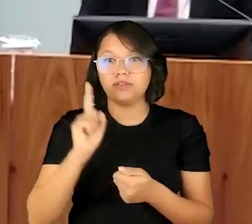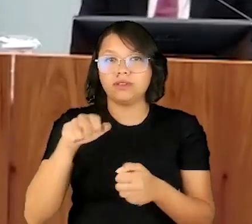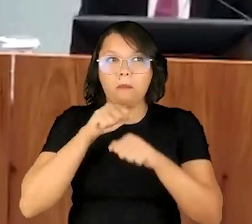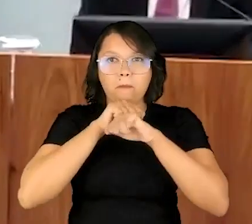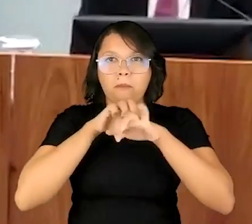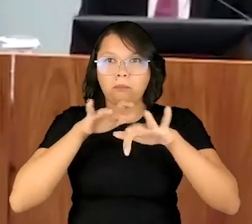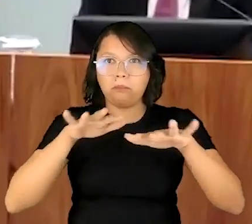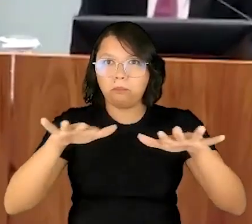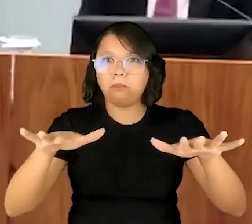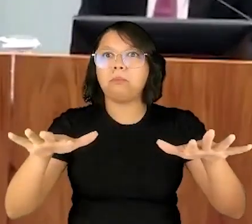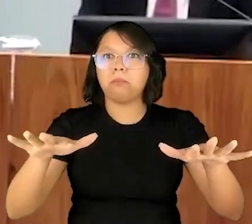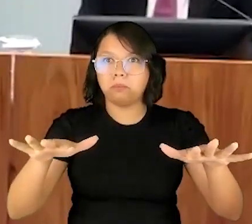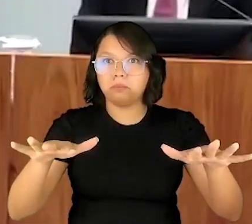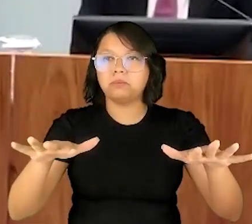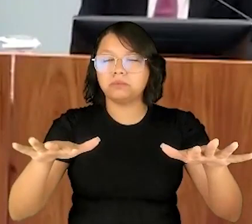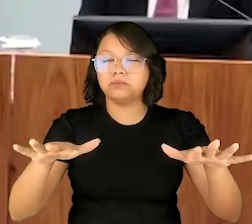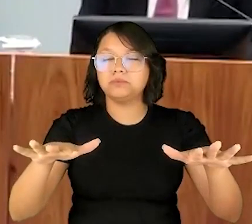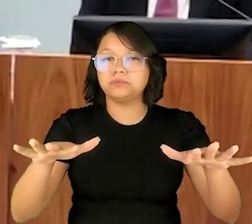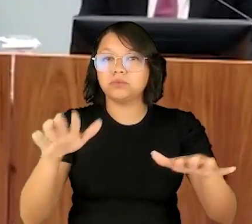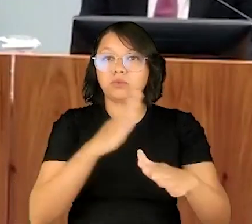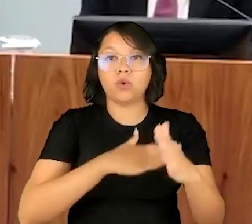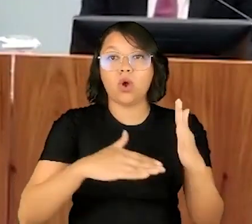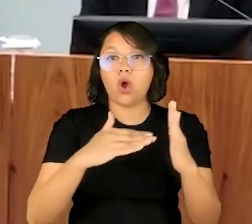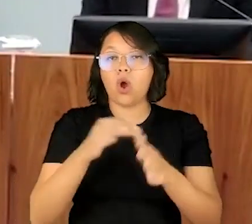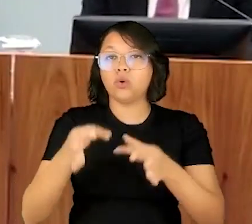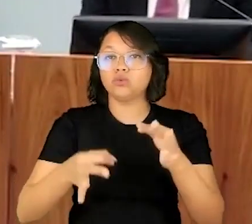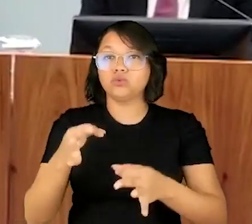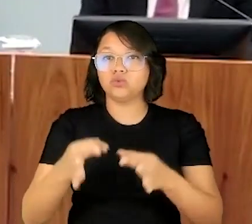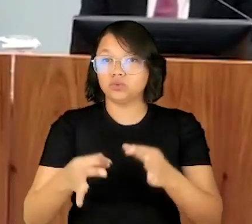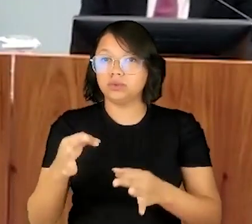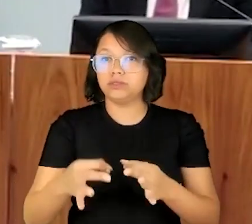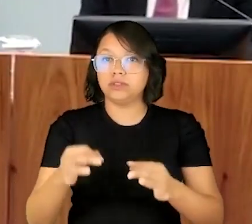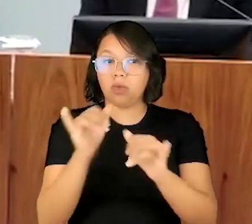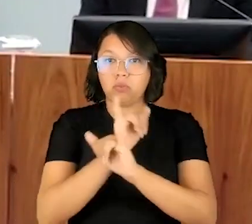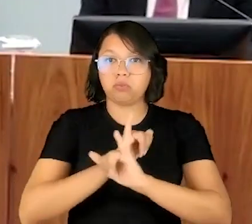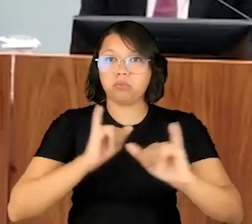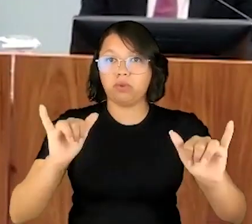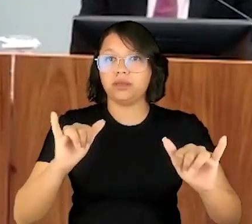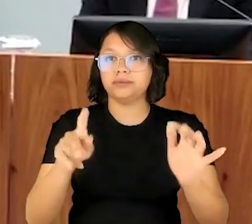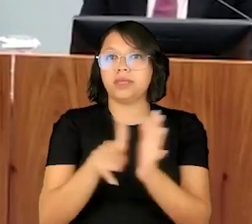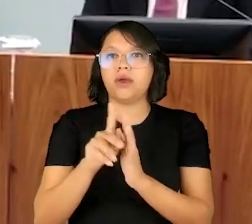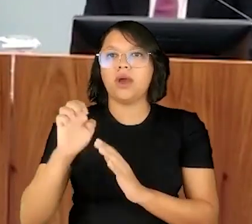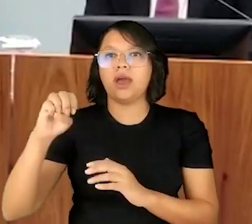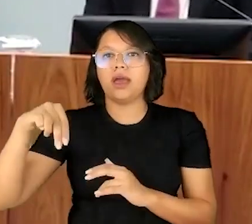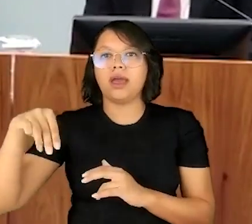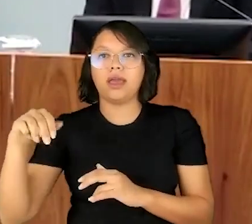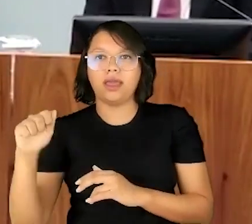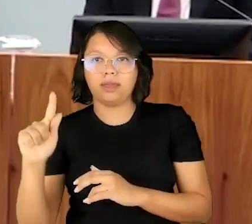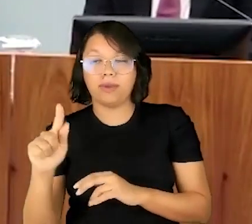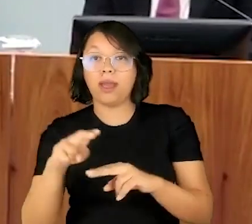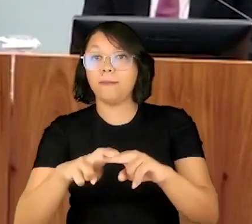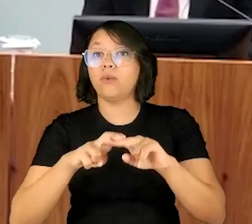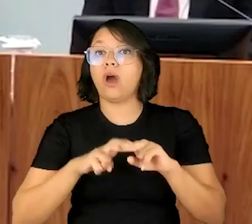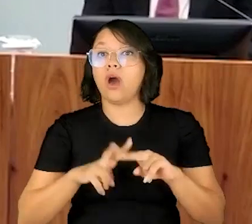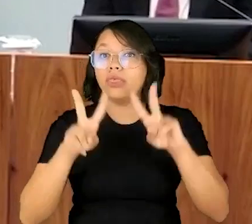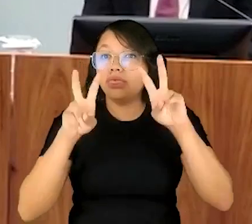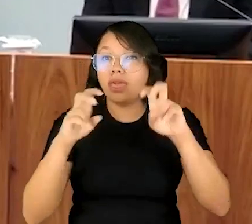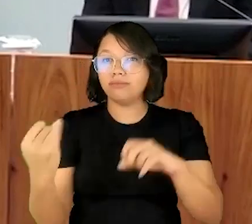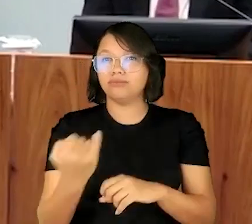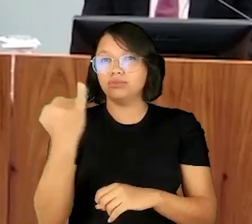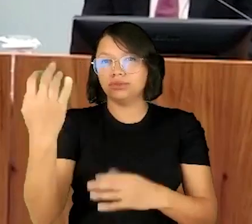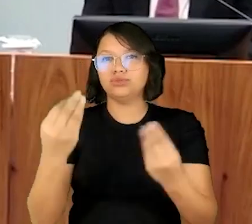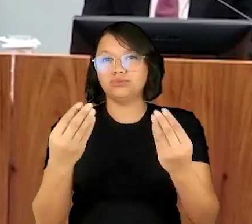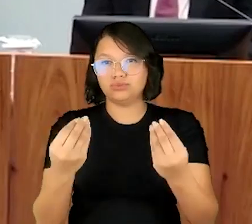consultada pelos nossos juízes posteriormente, será feito com a divulgação pela IMAG, dada a importância, a magnitude desse tema para a